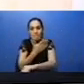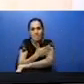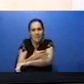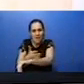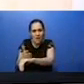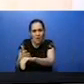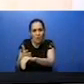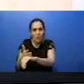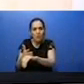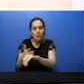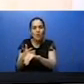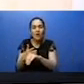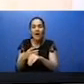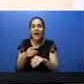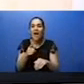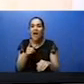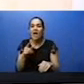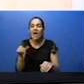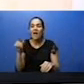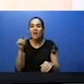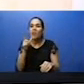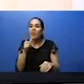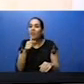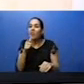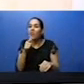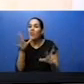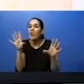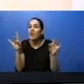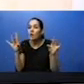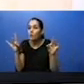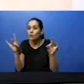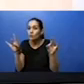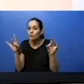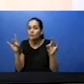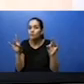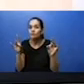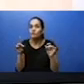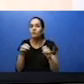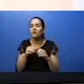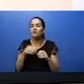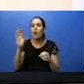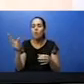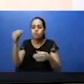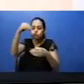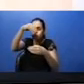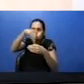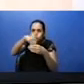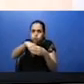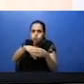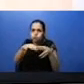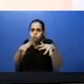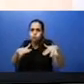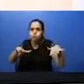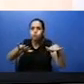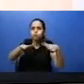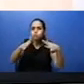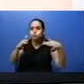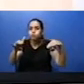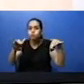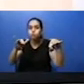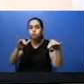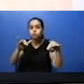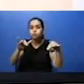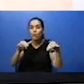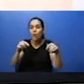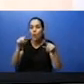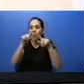com ele. Então, se ele estiver mergulhado nesse líquido, esse cubo, apenas os 4 lados dele, né, vão estar em contato